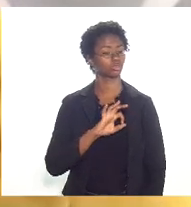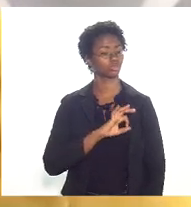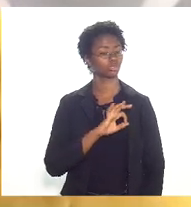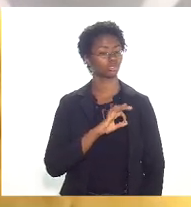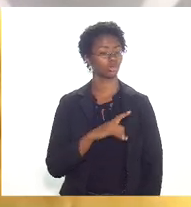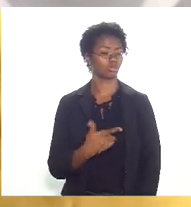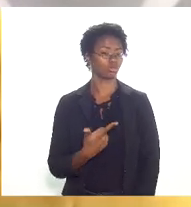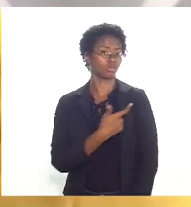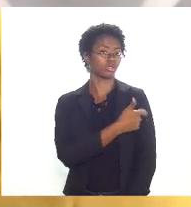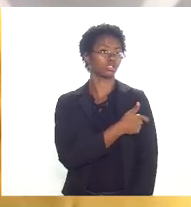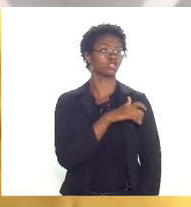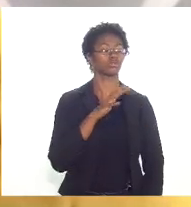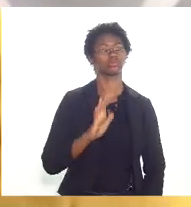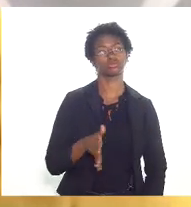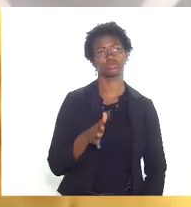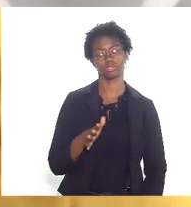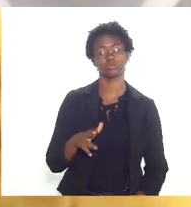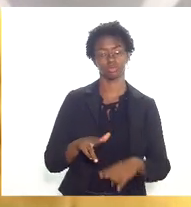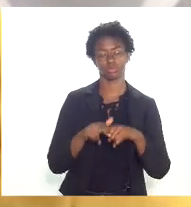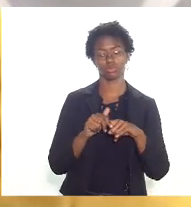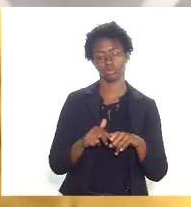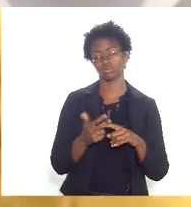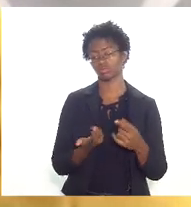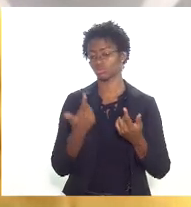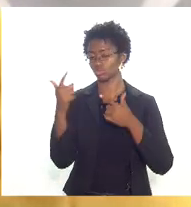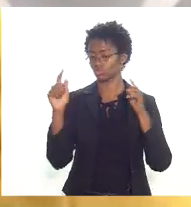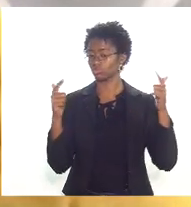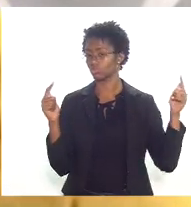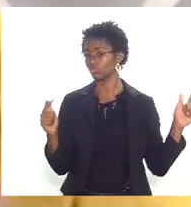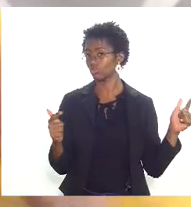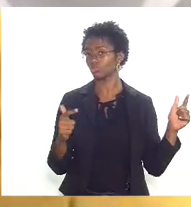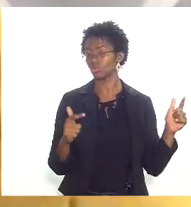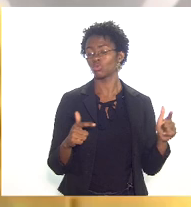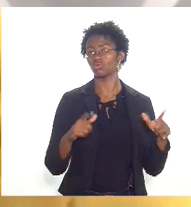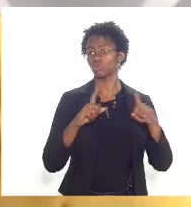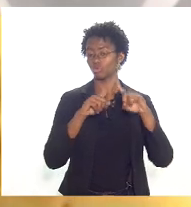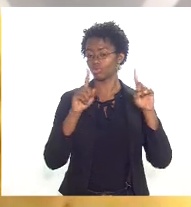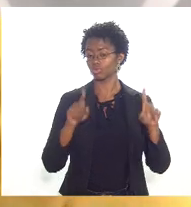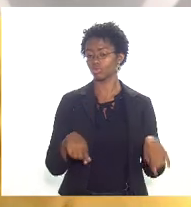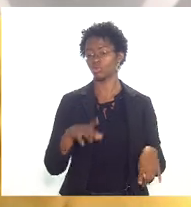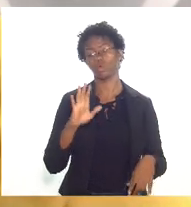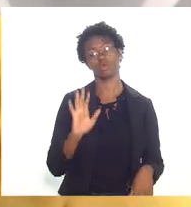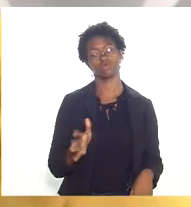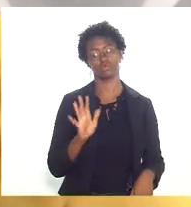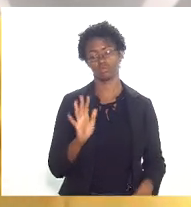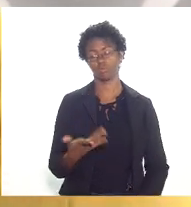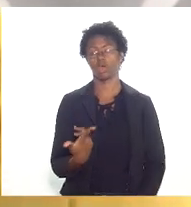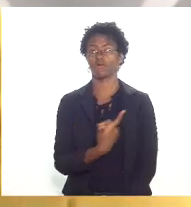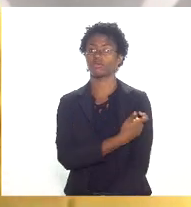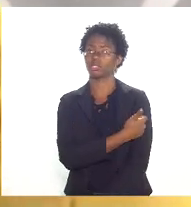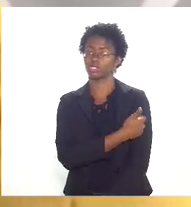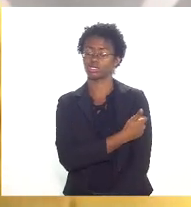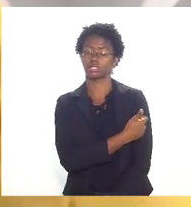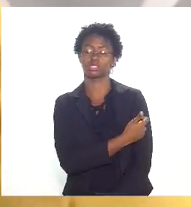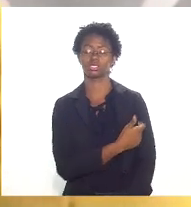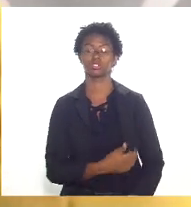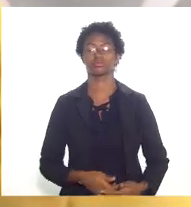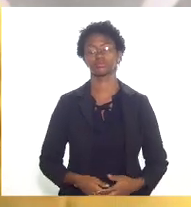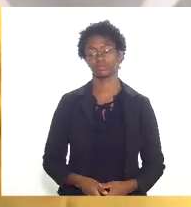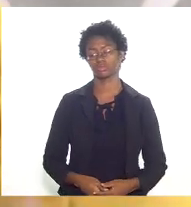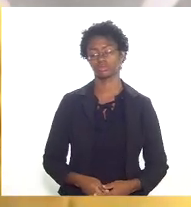imunizado o que o restante dos Servidores dos postos de saúde já estarão imunizado é